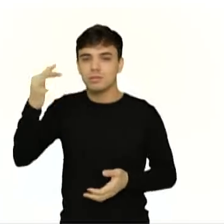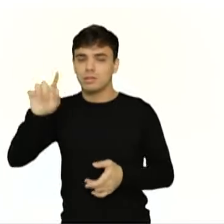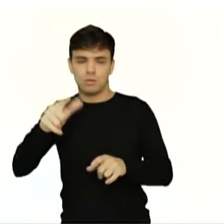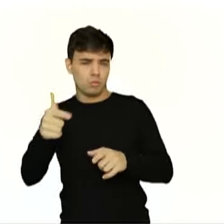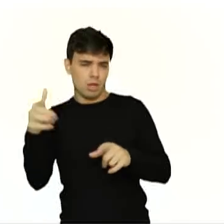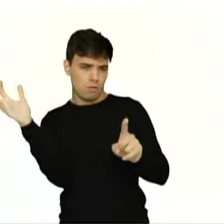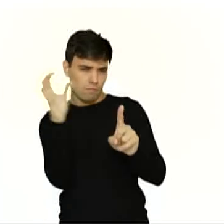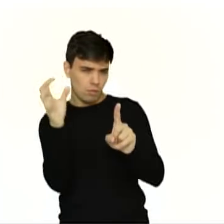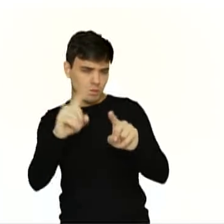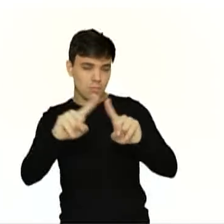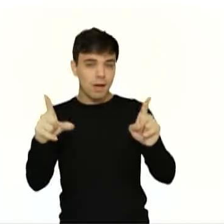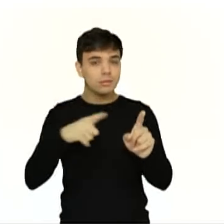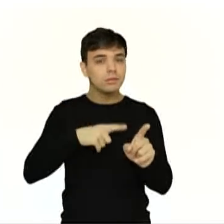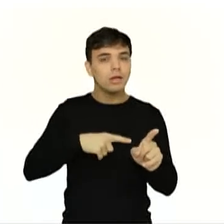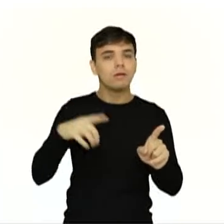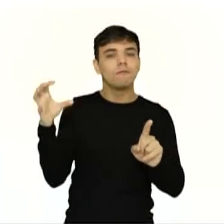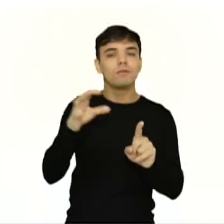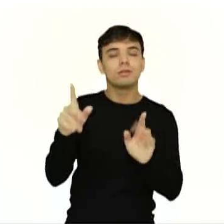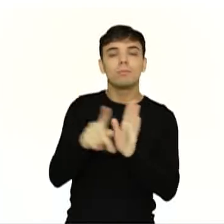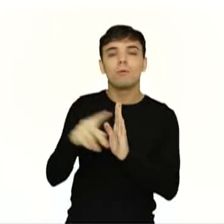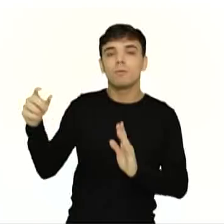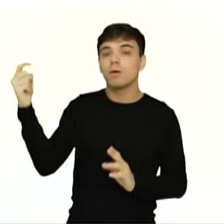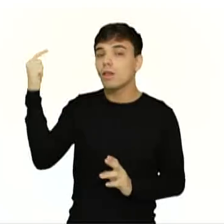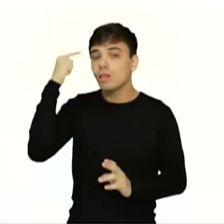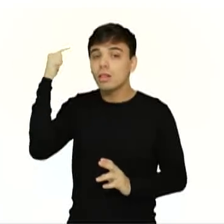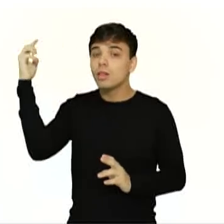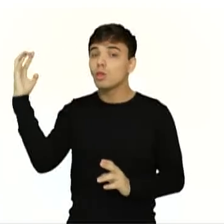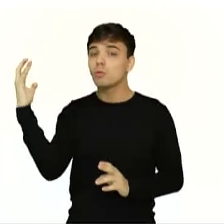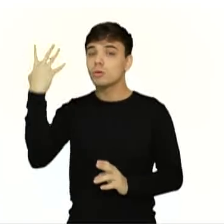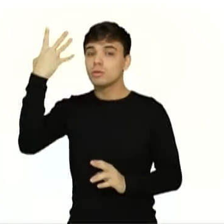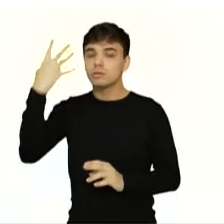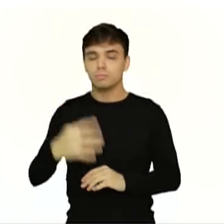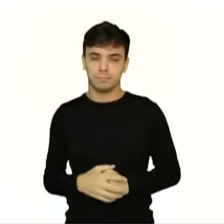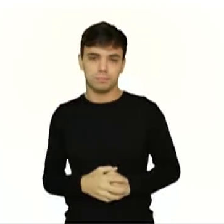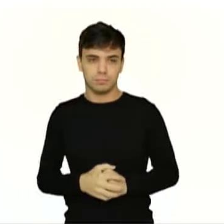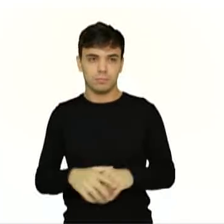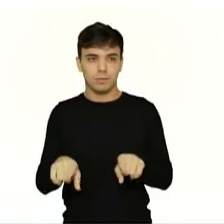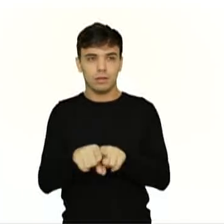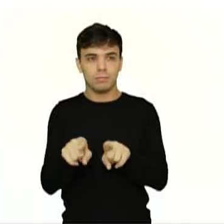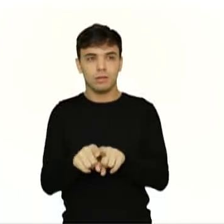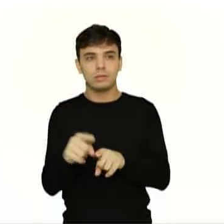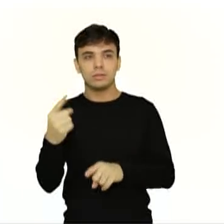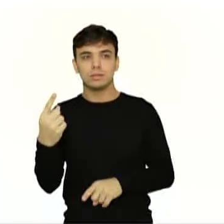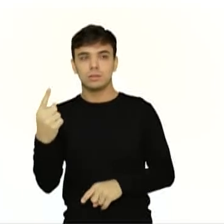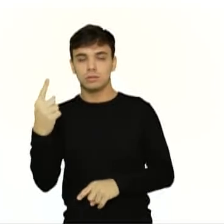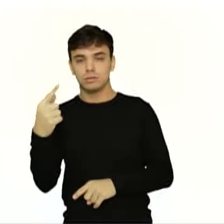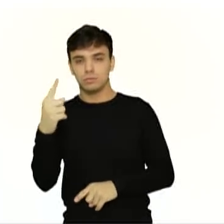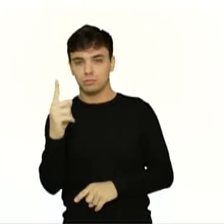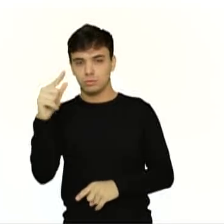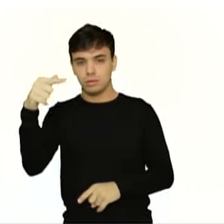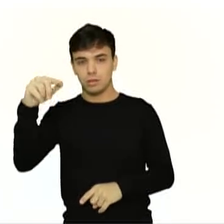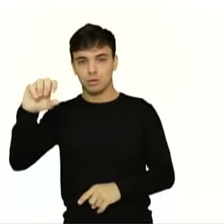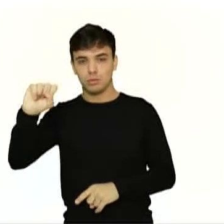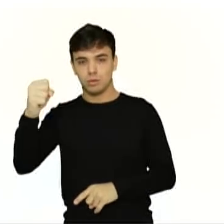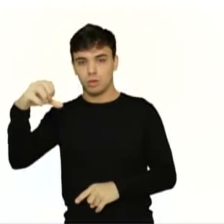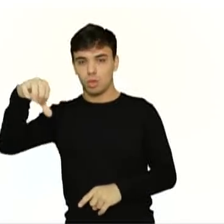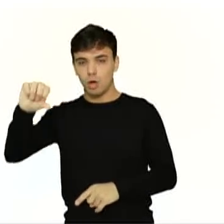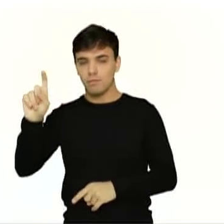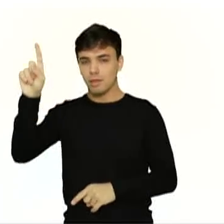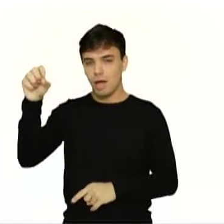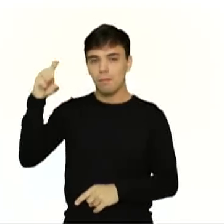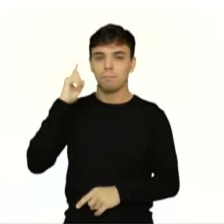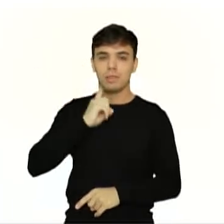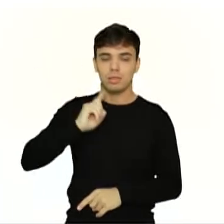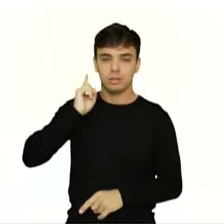mas tem influência do Iluminismo, certo? E vai acontecer então em 1789 na província de Minas Gerais. Tá? O